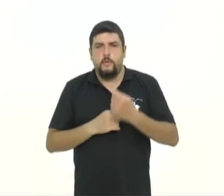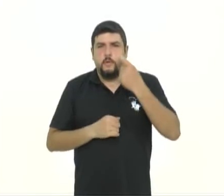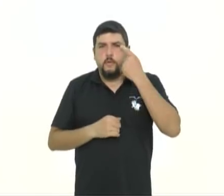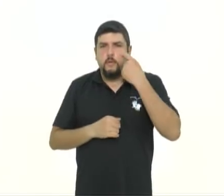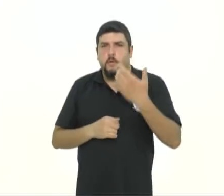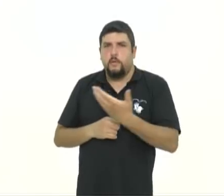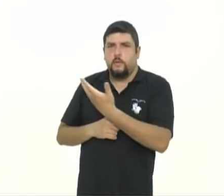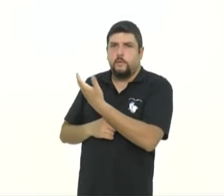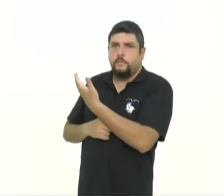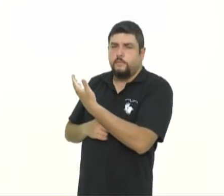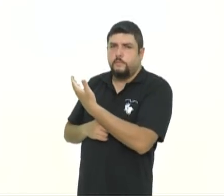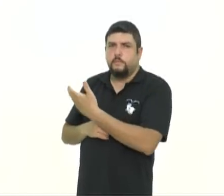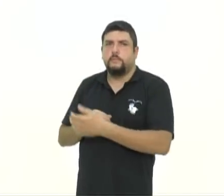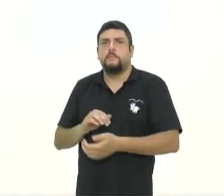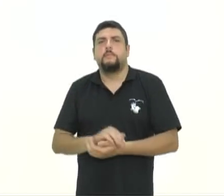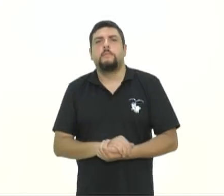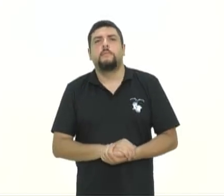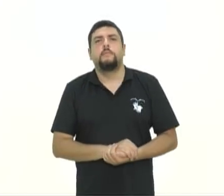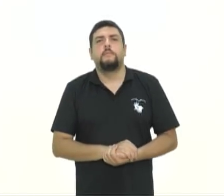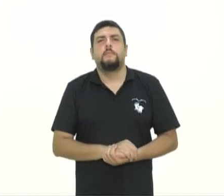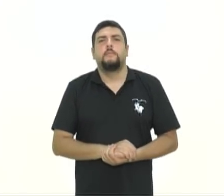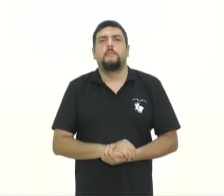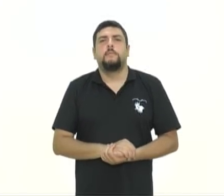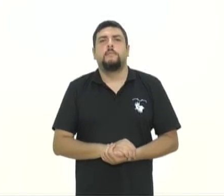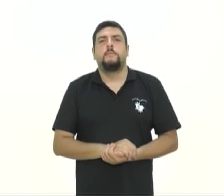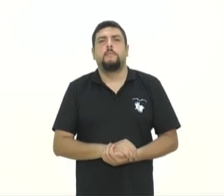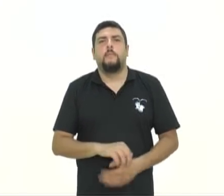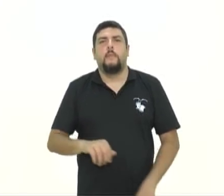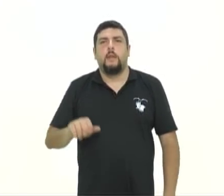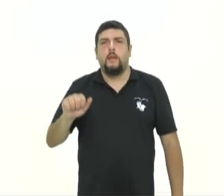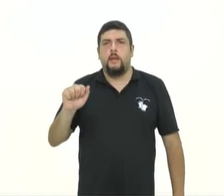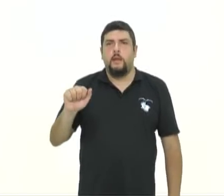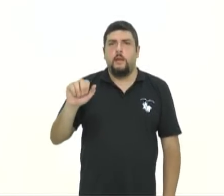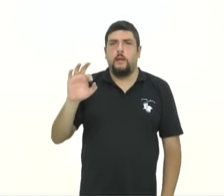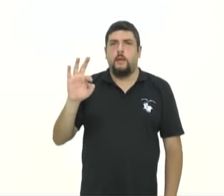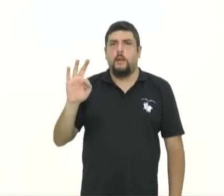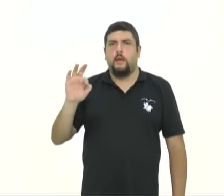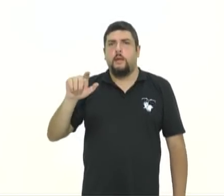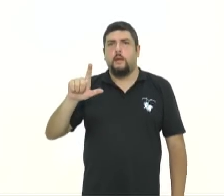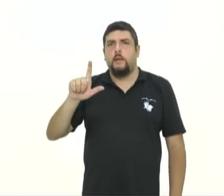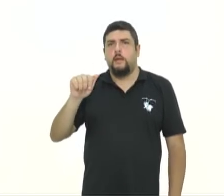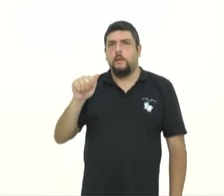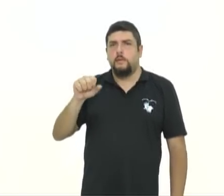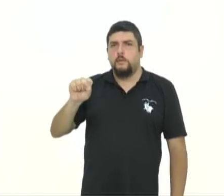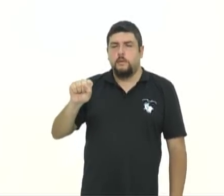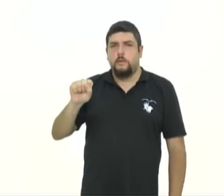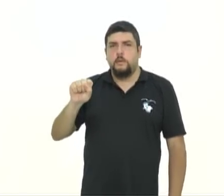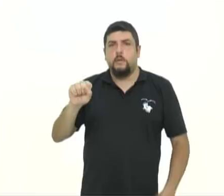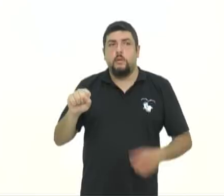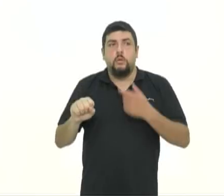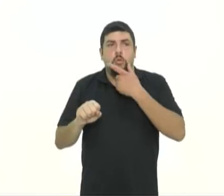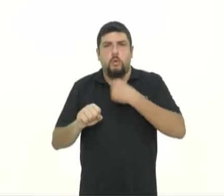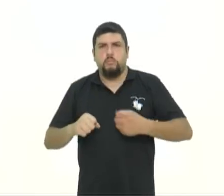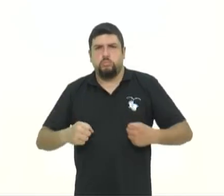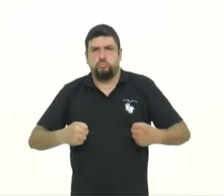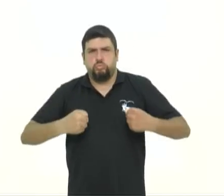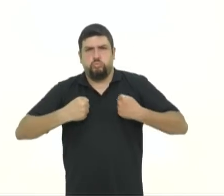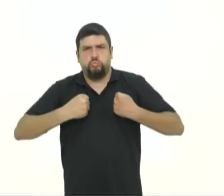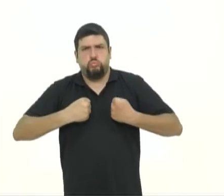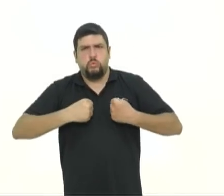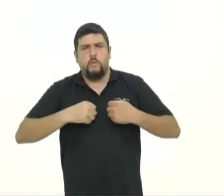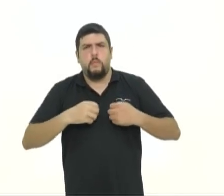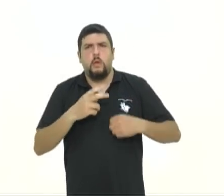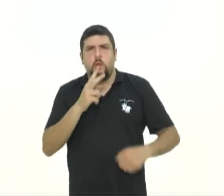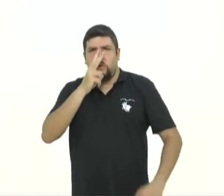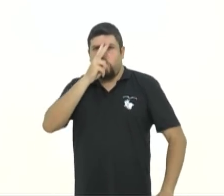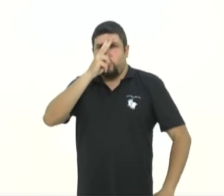ilustrativa, né? Então, a palavra Atlas, olha, do Titã Atlas. Observem aqui que foi colocado, num